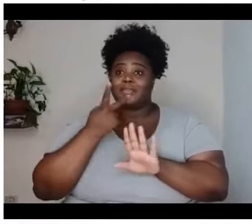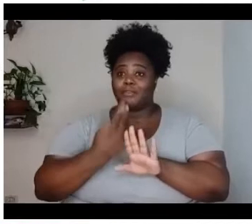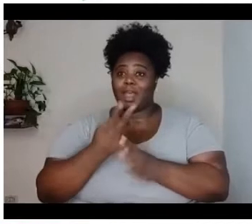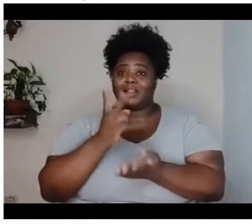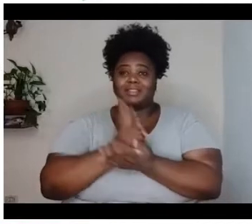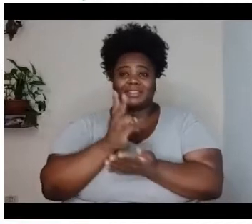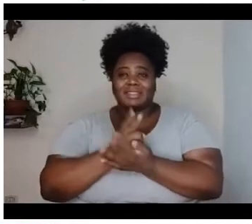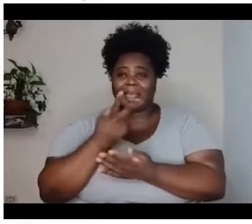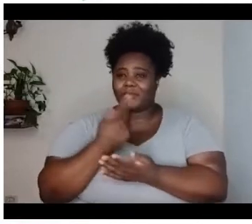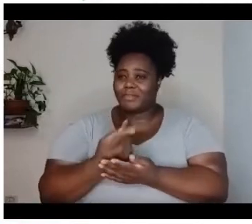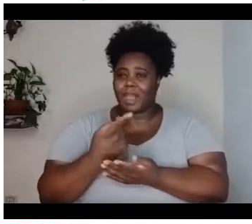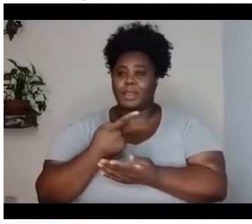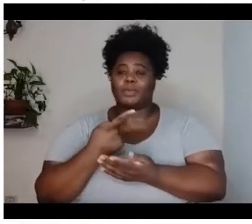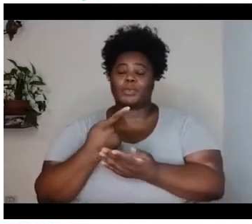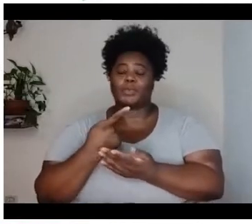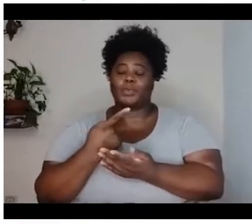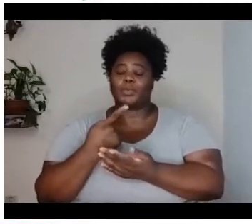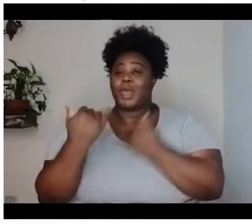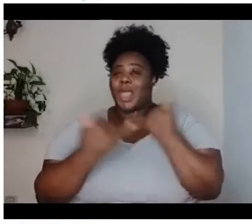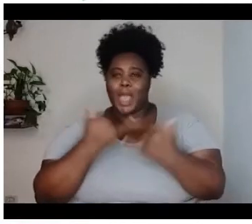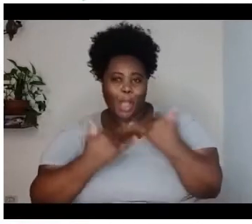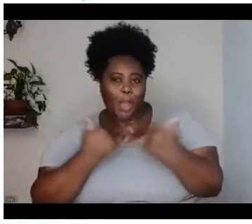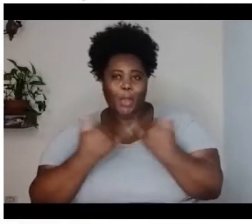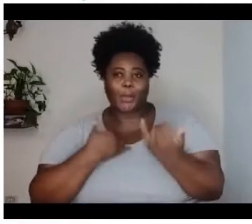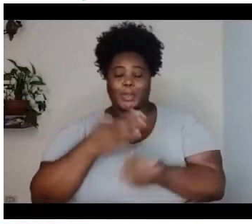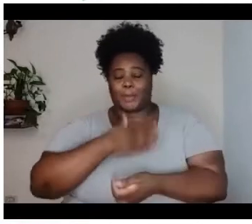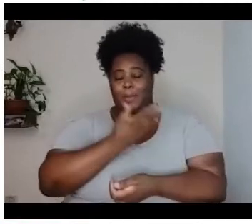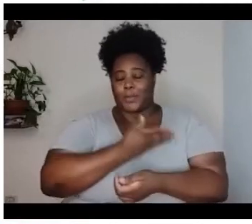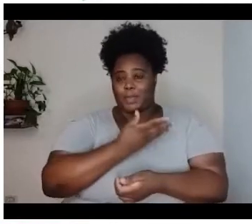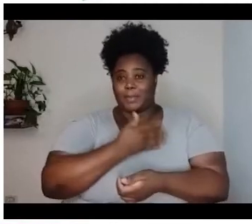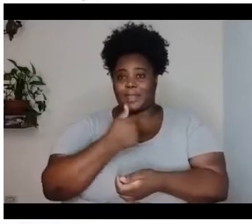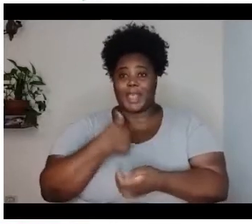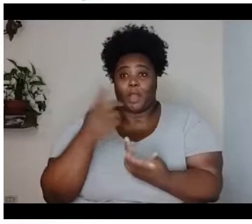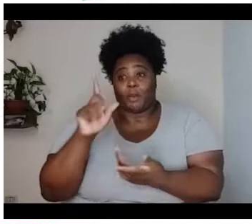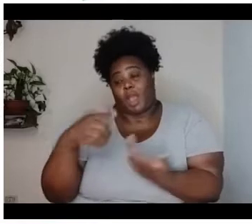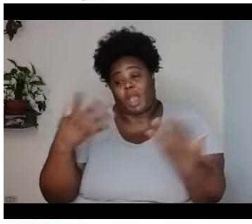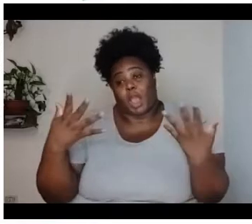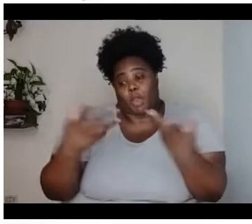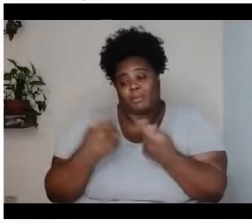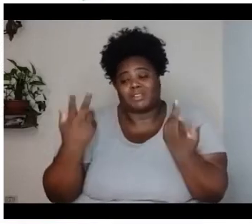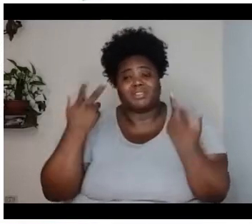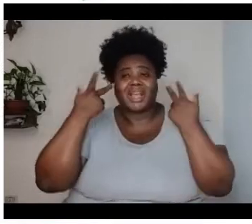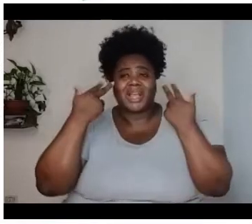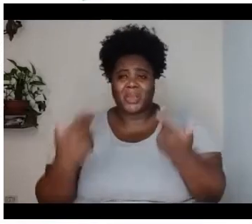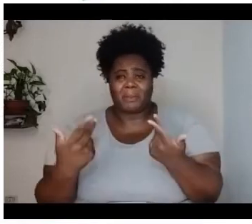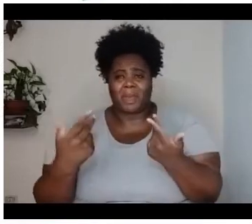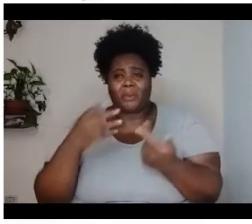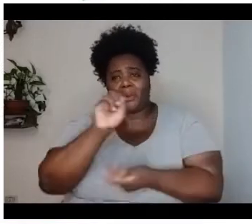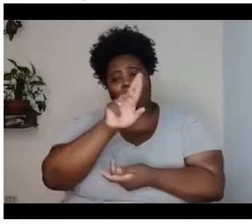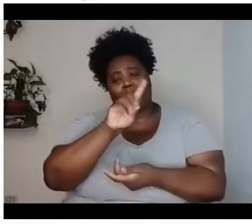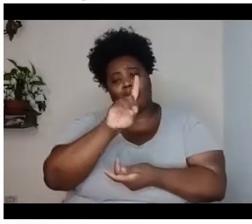de dizer, sempre brinco com meus amigos, assim, que eu sou uma artista ordinária, né? Ordinária no